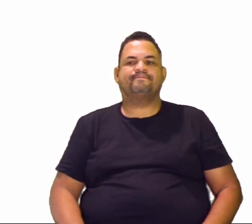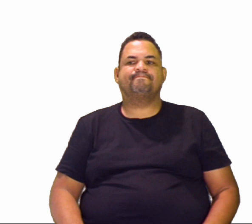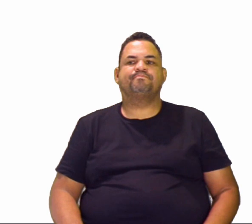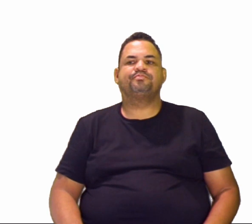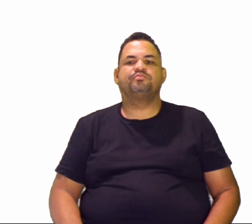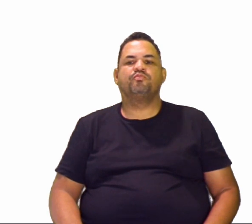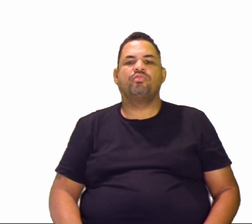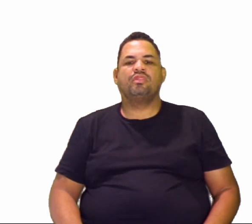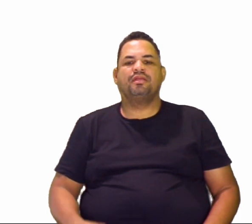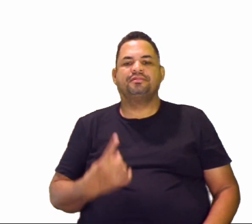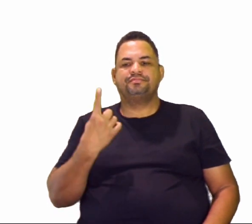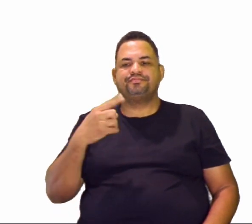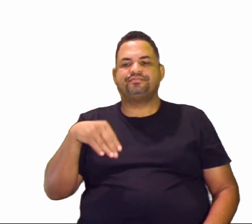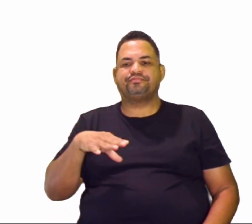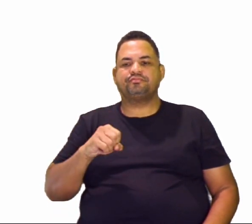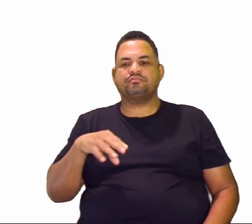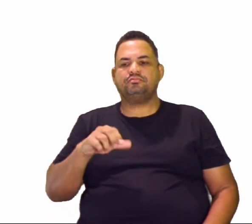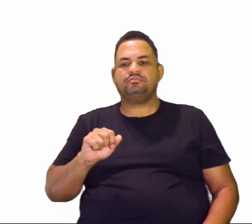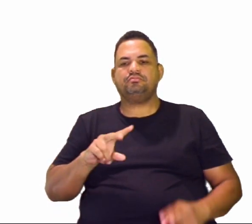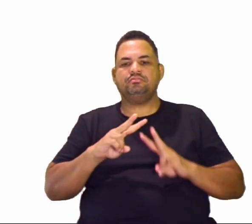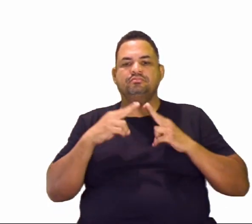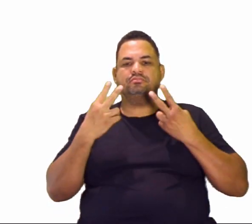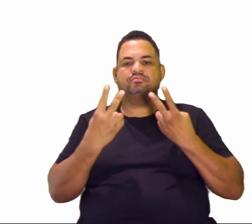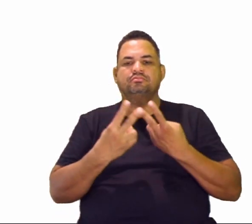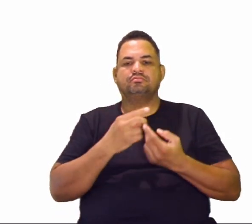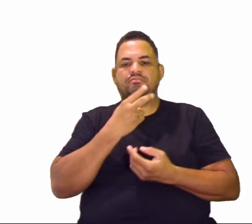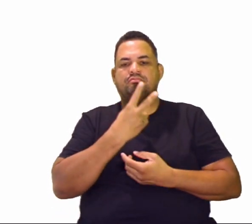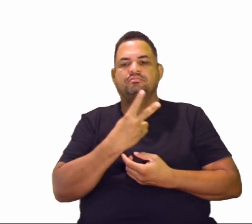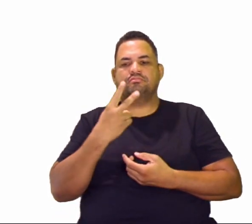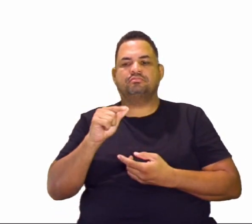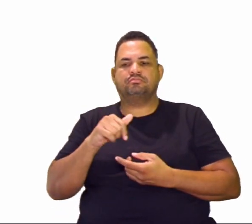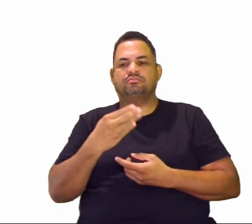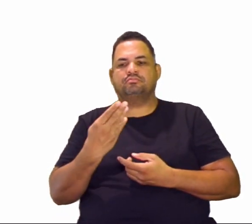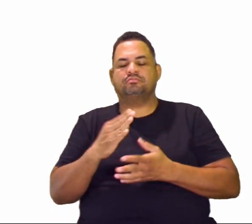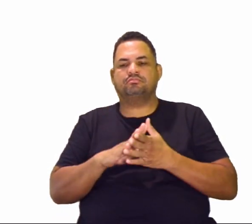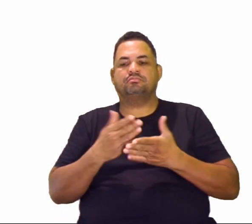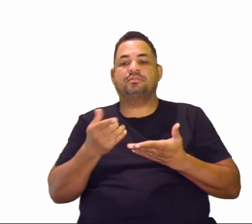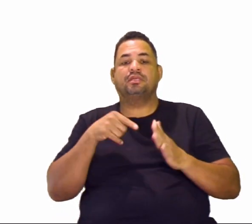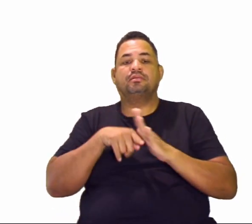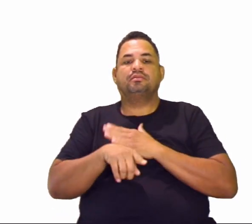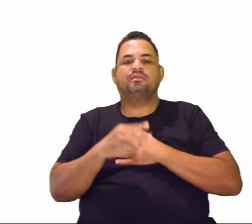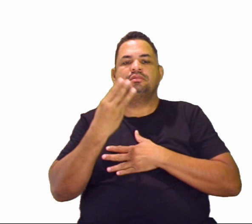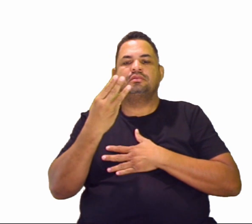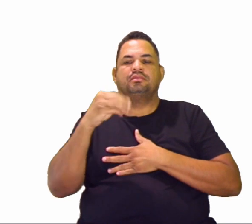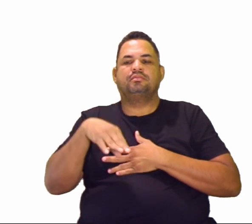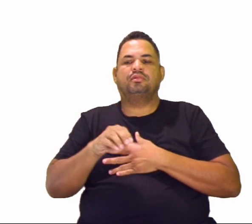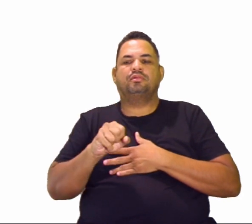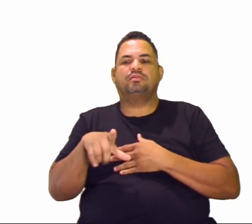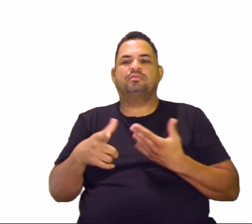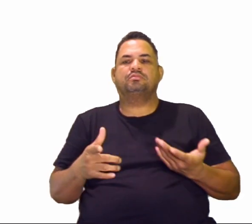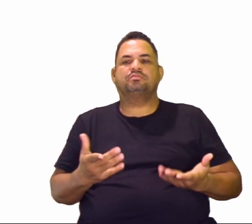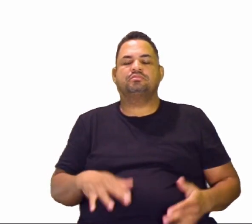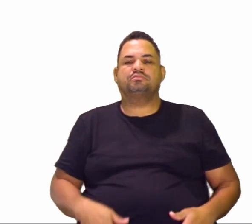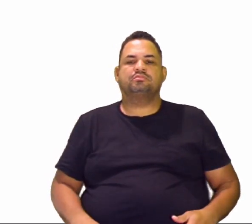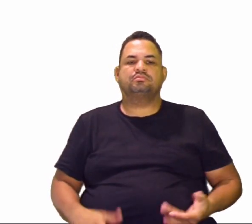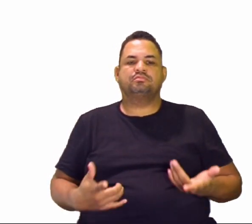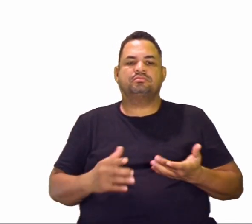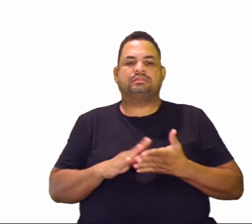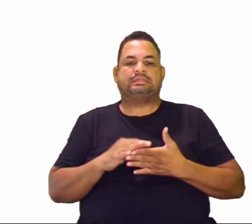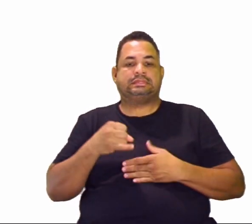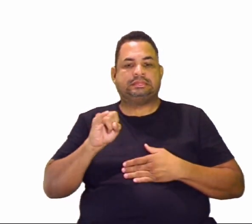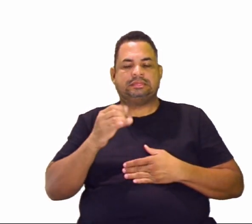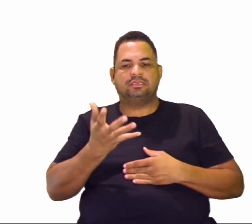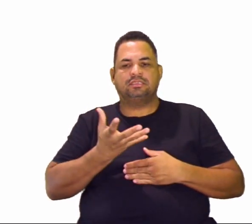1 mol de CO2 é o volume molar de 22,4, mas ele quer saber em 3 mol. Então, de cabeça, se você